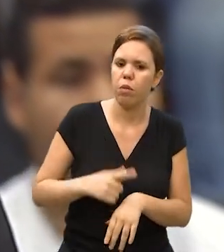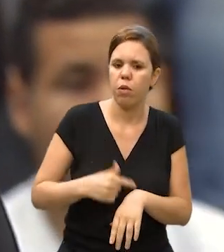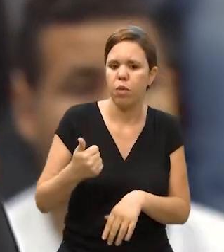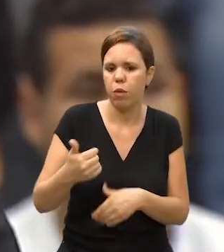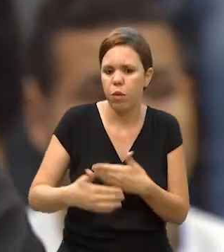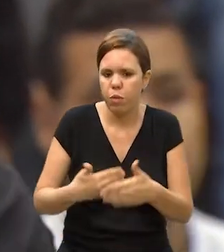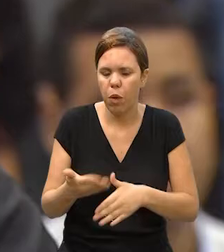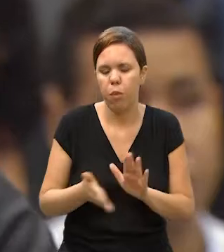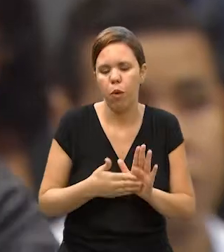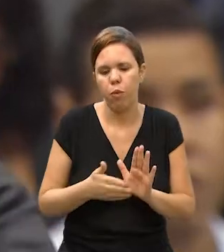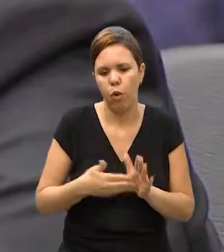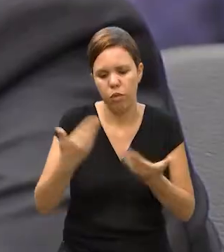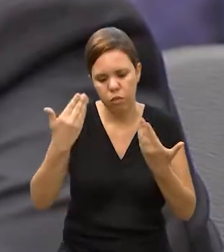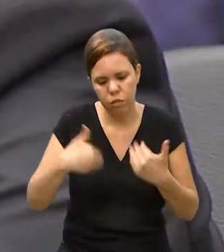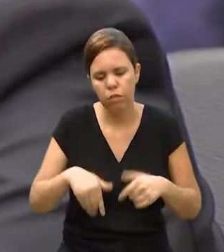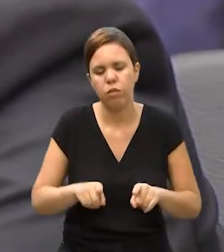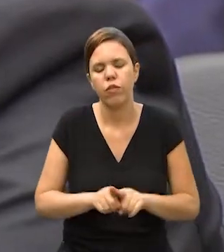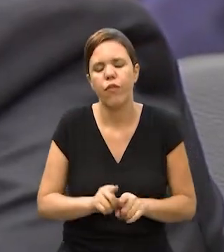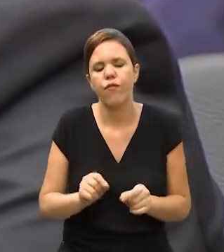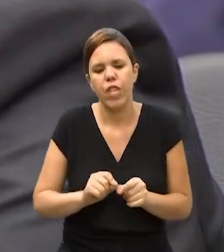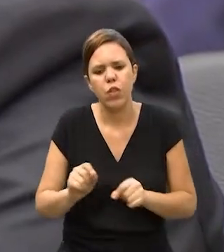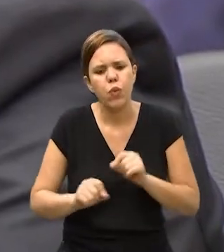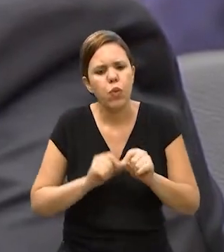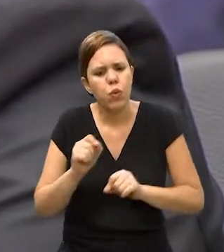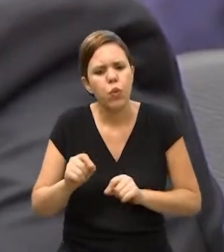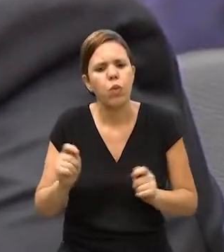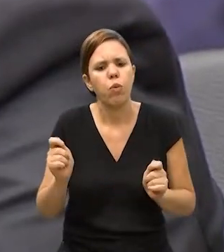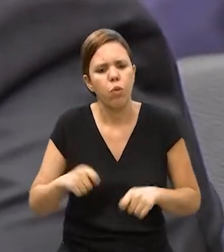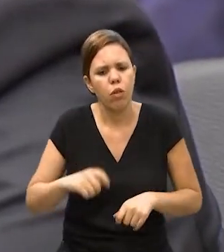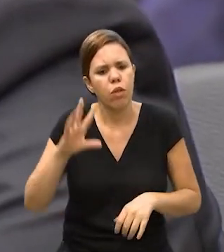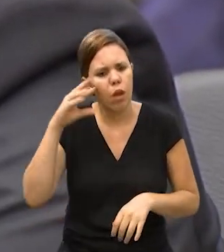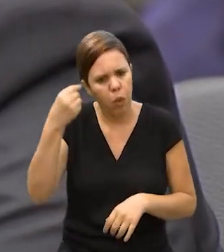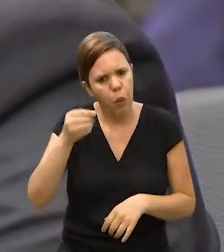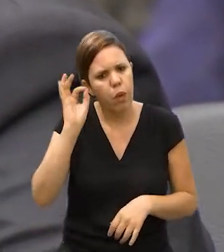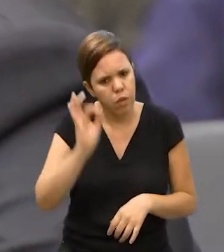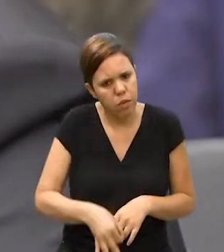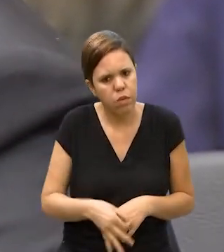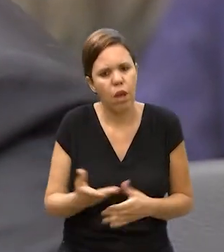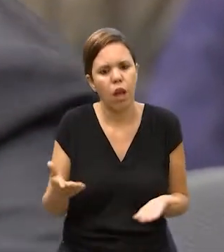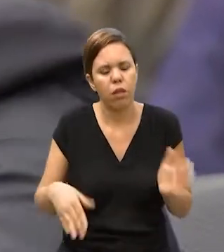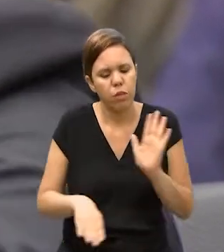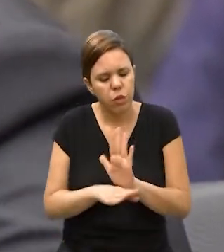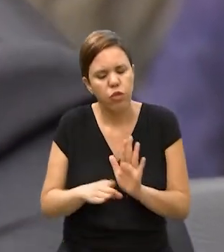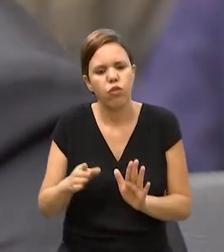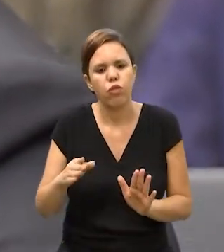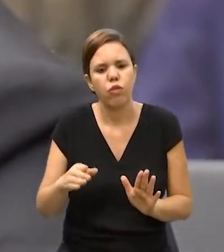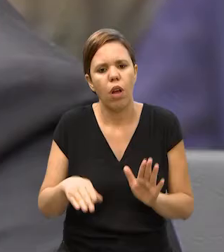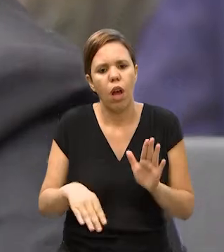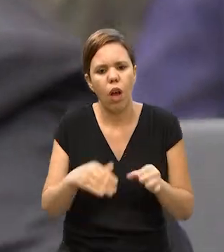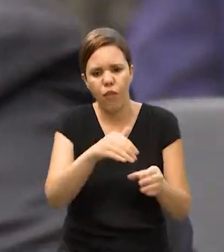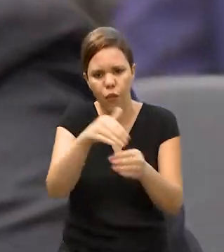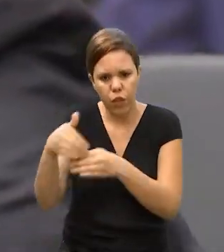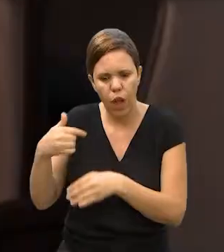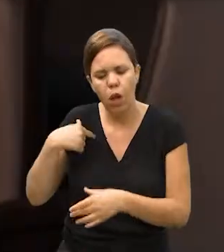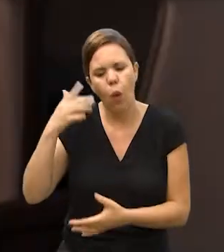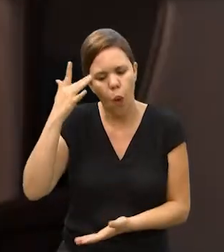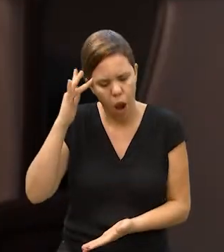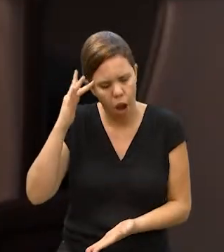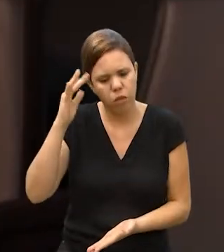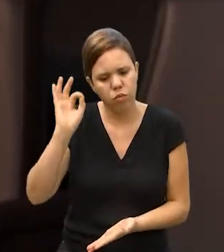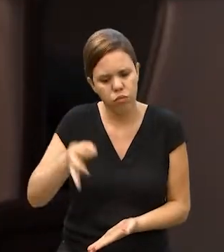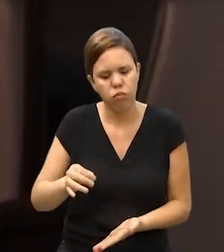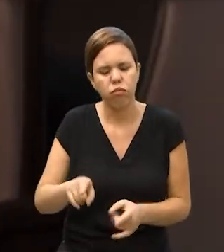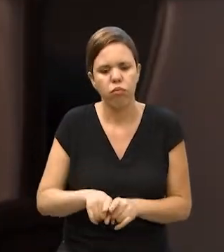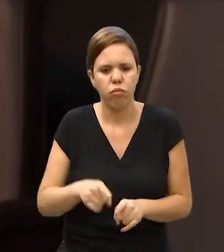eu sempre me propus a fazer aquilo que eu entendo que é o certo e votar de acordo com as minhas convicções,